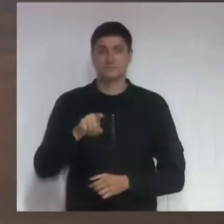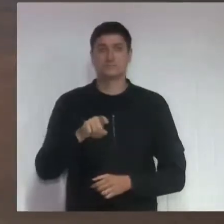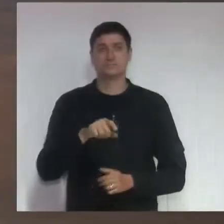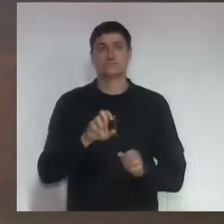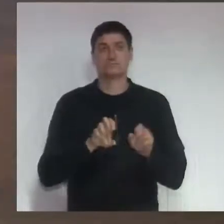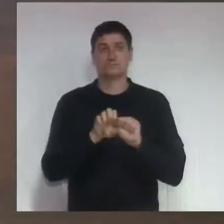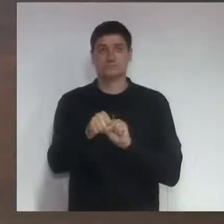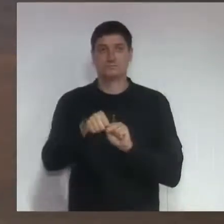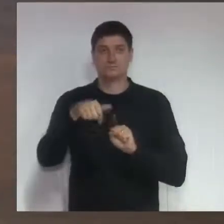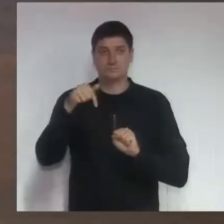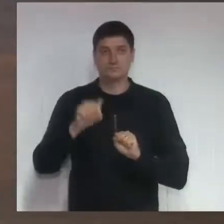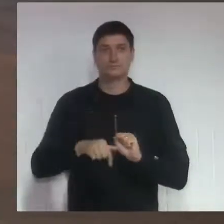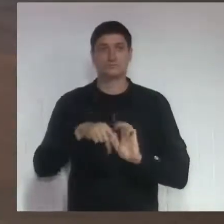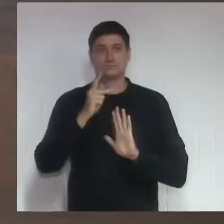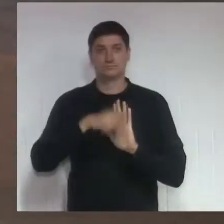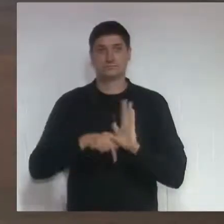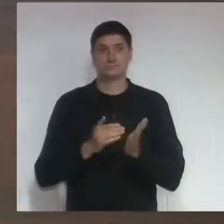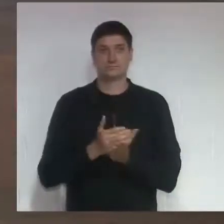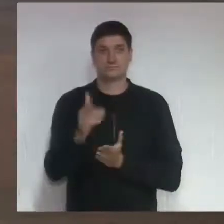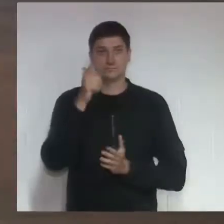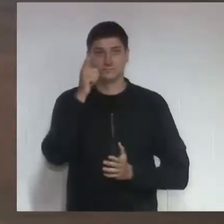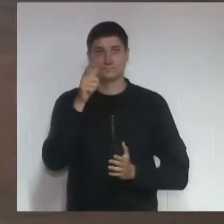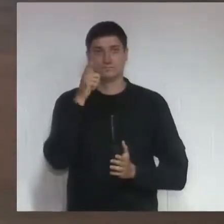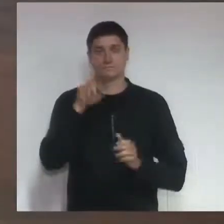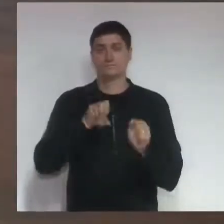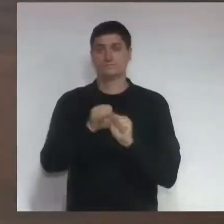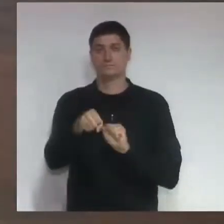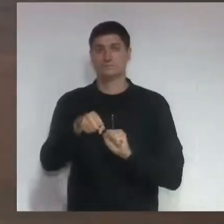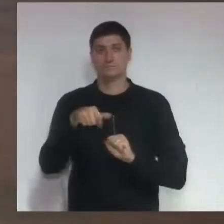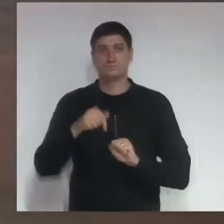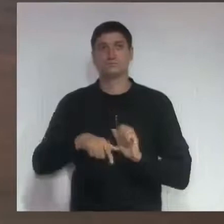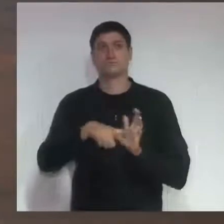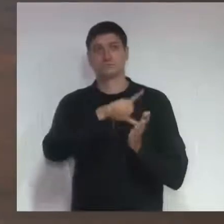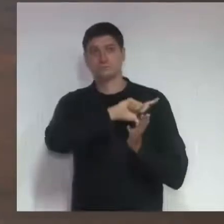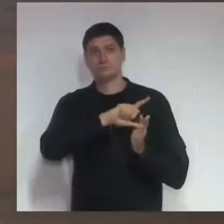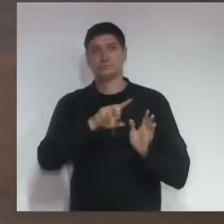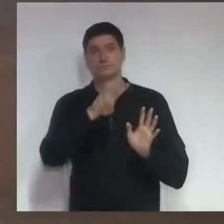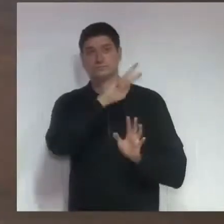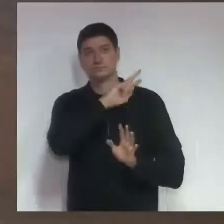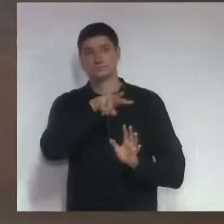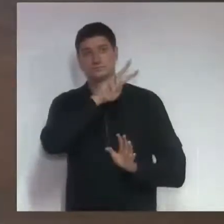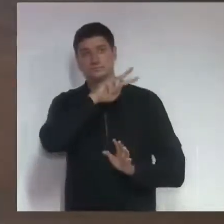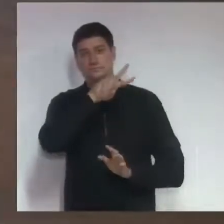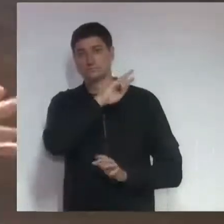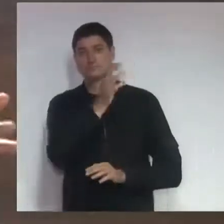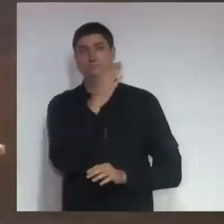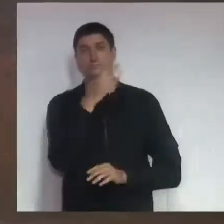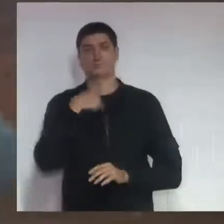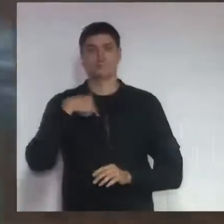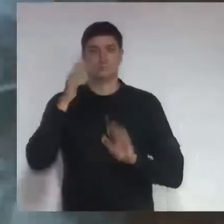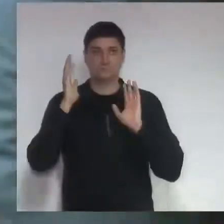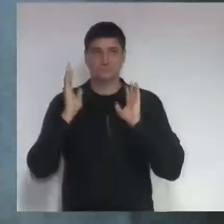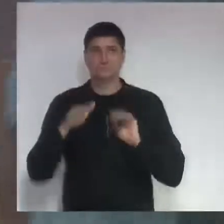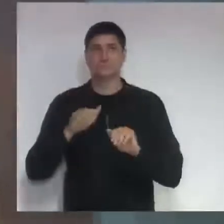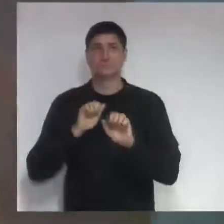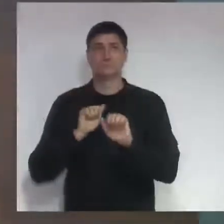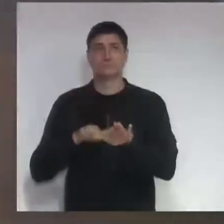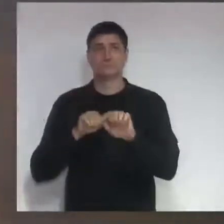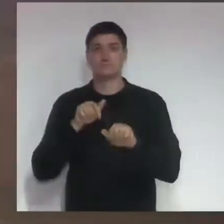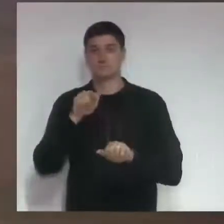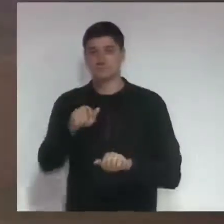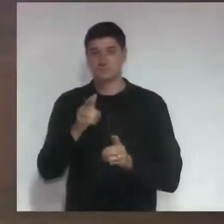se formaram nesse projeto tão importante. Eu tenho falado algumas semanas da importância de cuidar dos jovens, esse é um exemplo